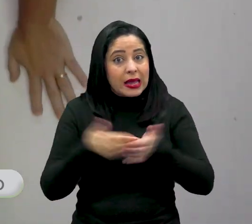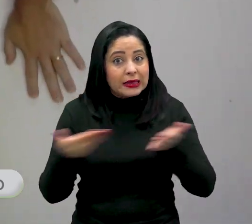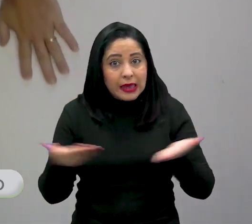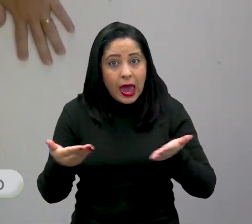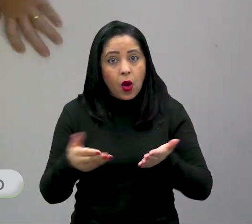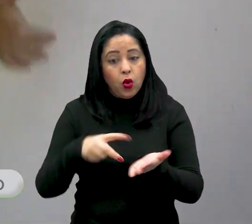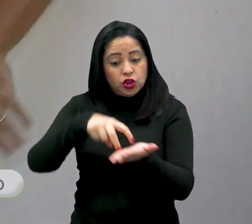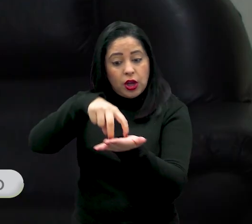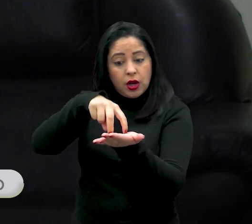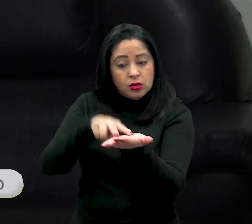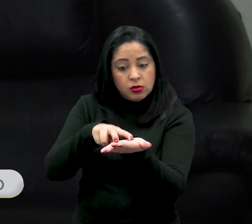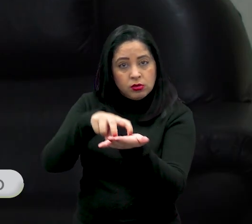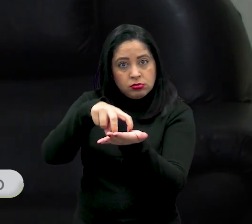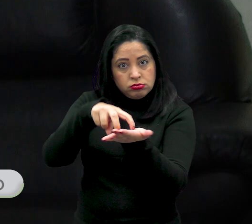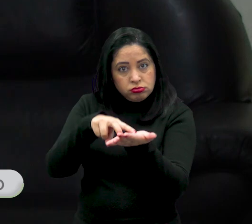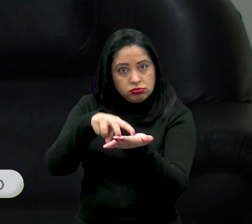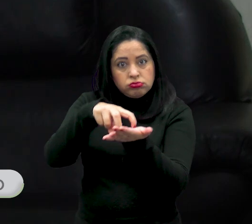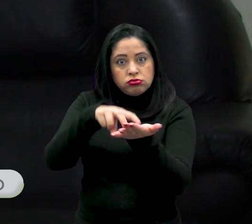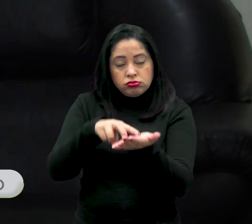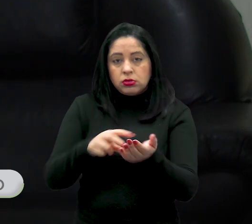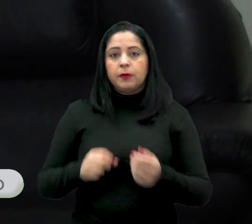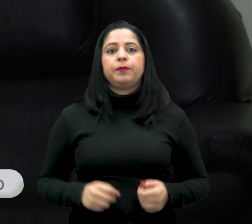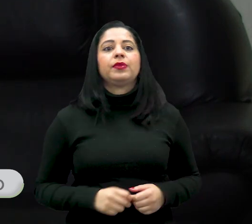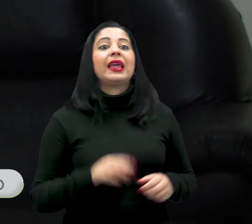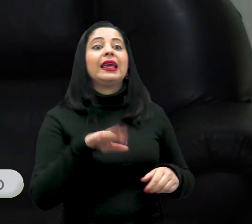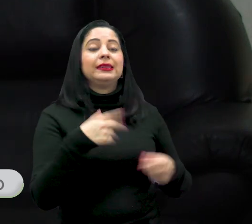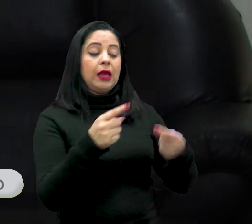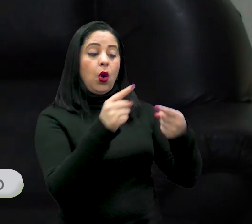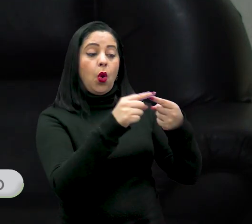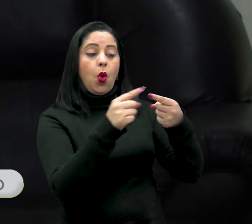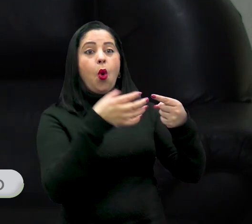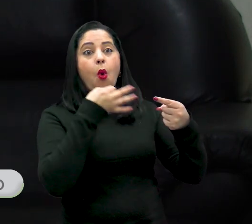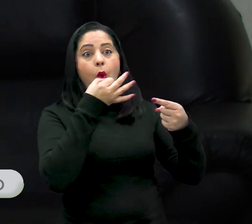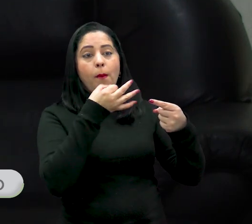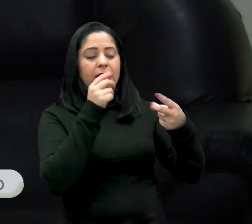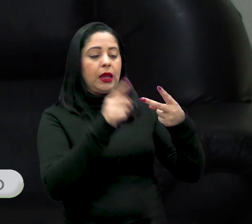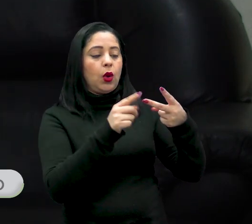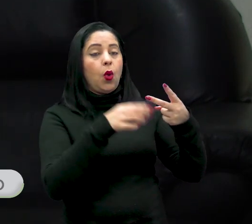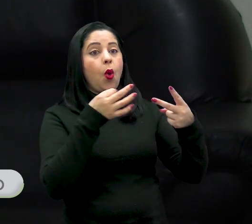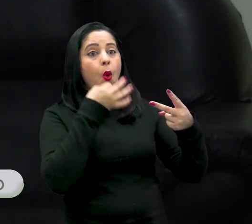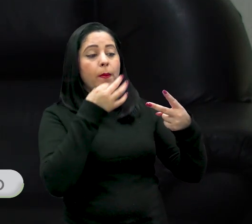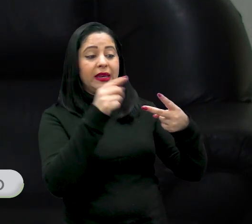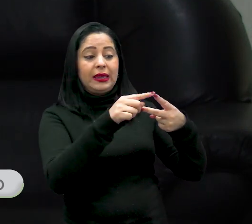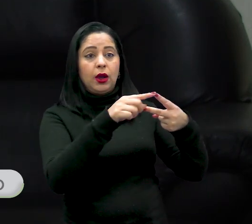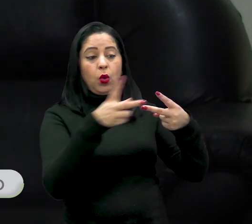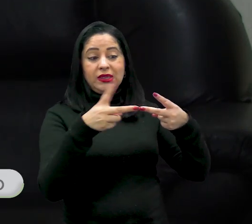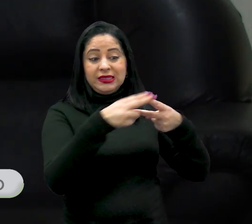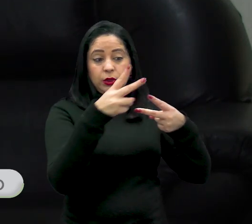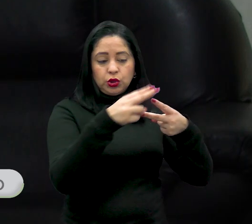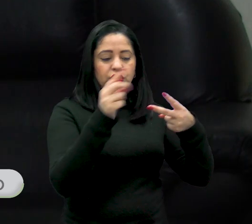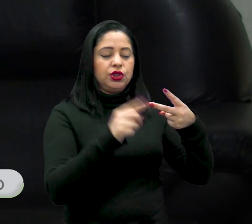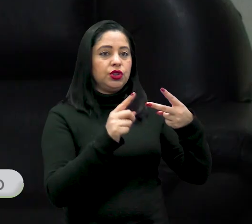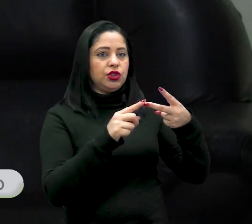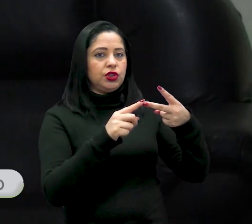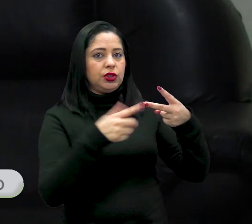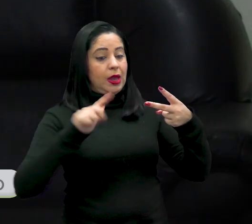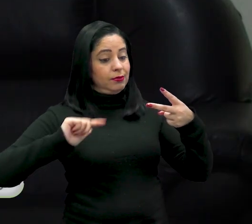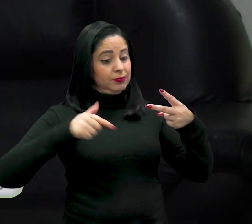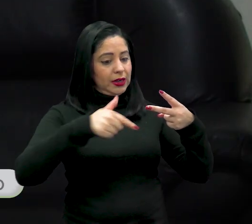diários em casa. As 2 opiniões, como elas divergiram, né? eu segui mais pelo lado